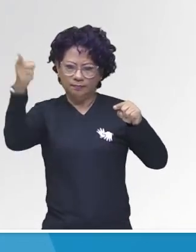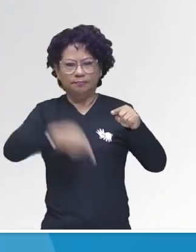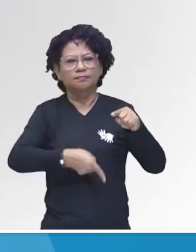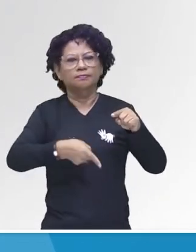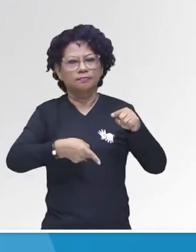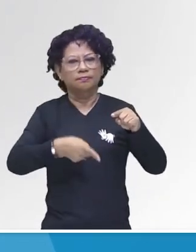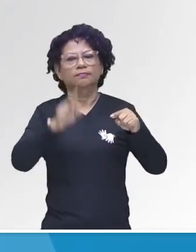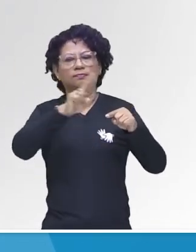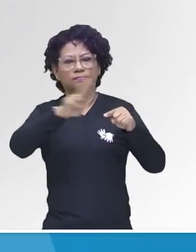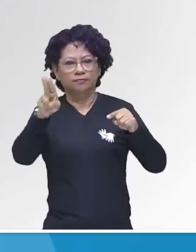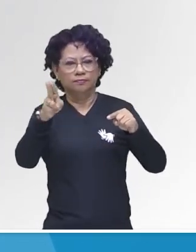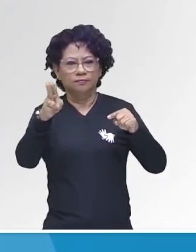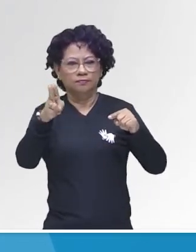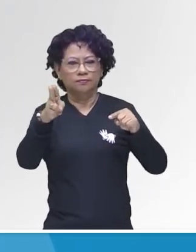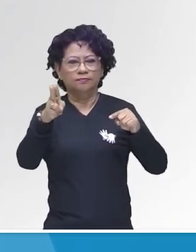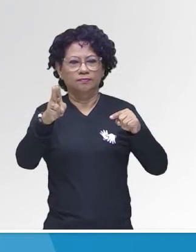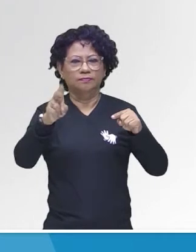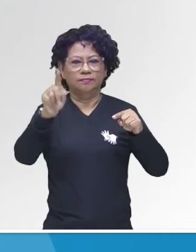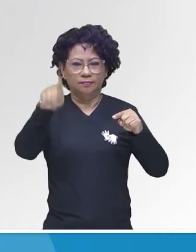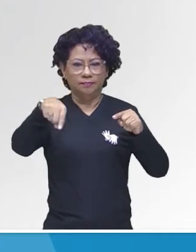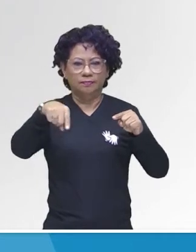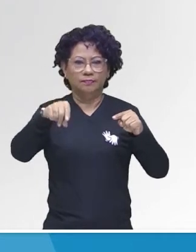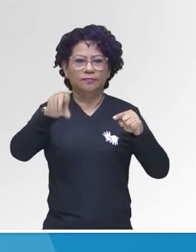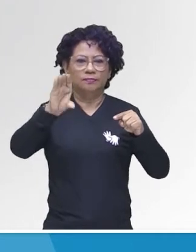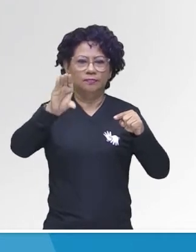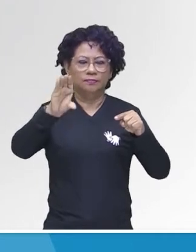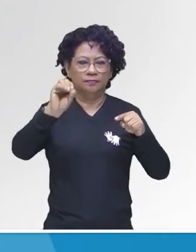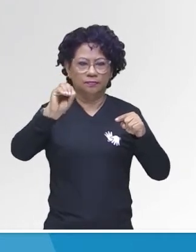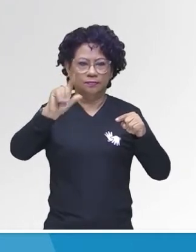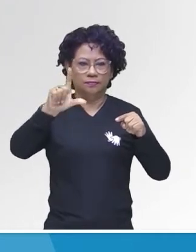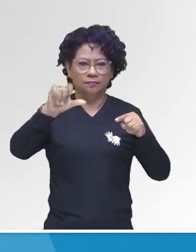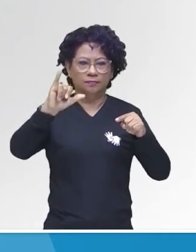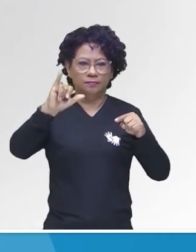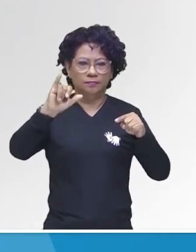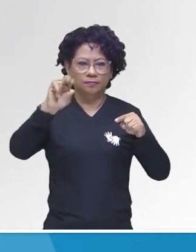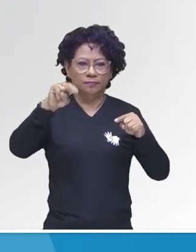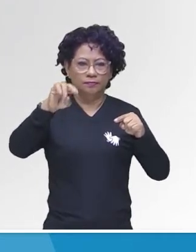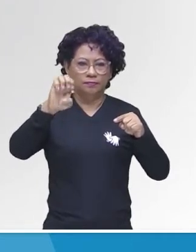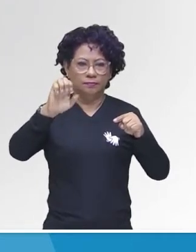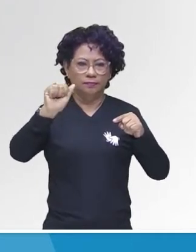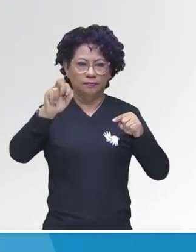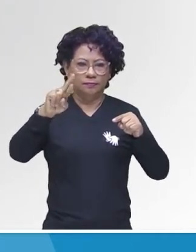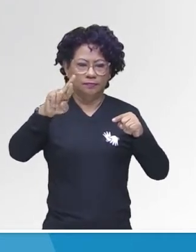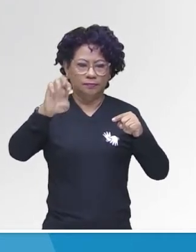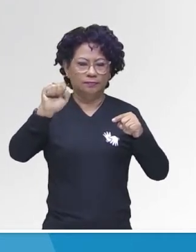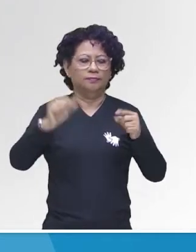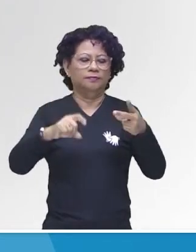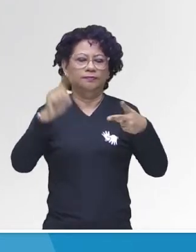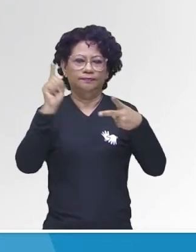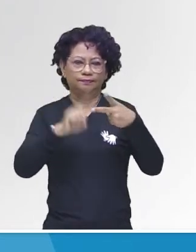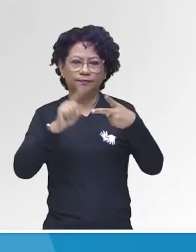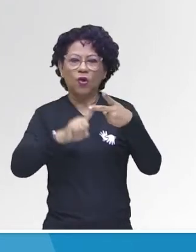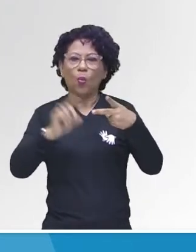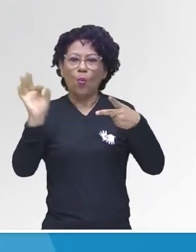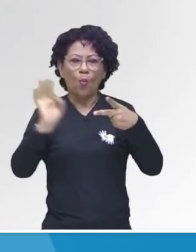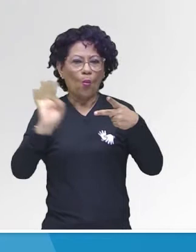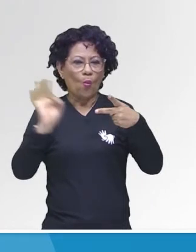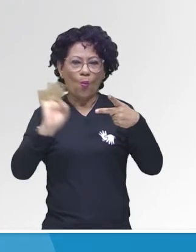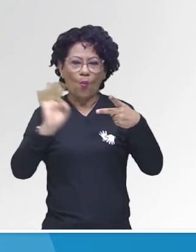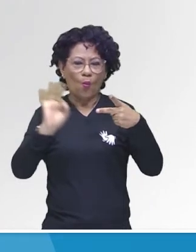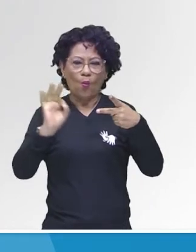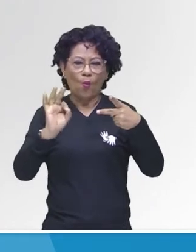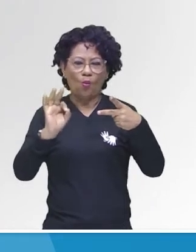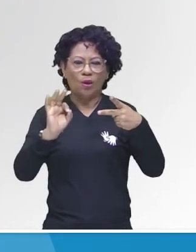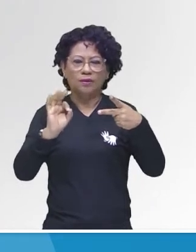dizemos então que esses pontos são colineares, tá? Agora, se não passar por todos, se ficar um